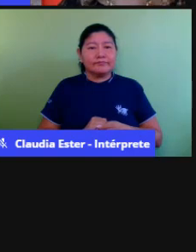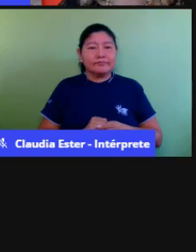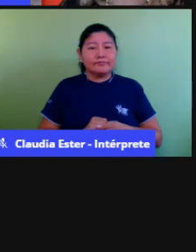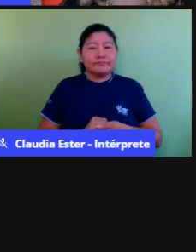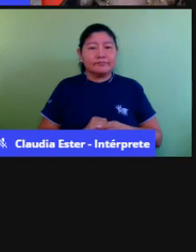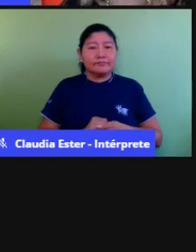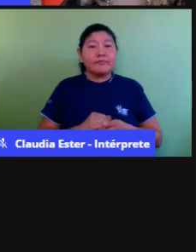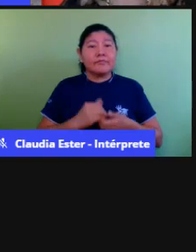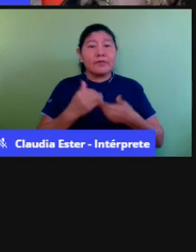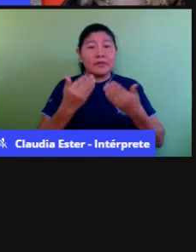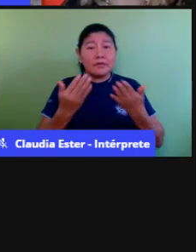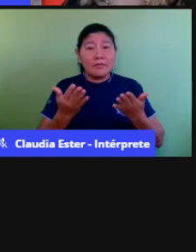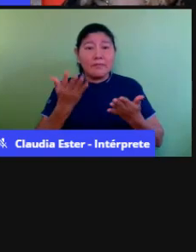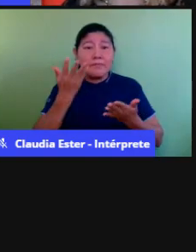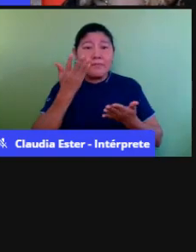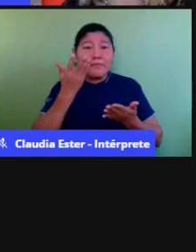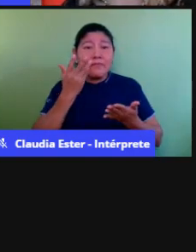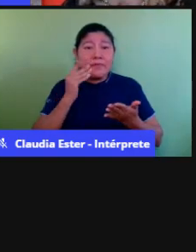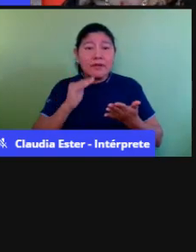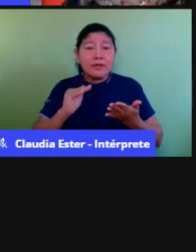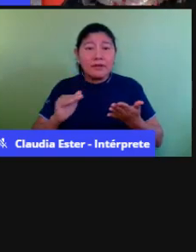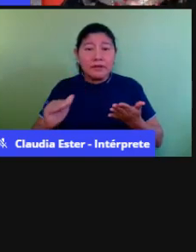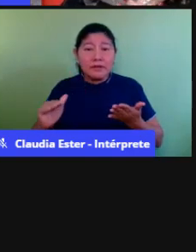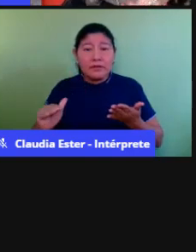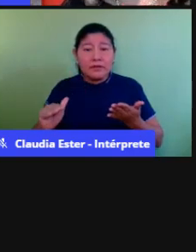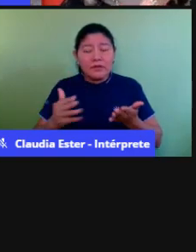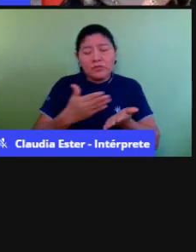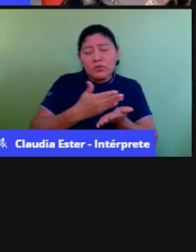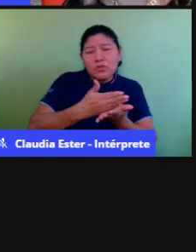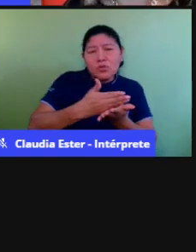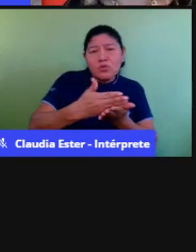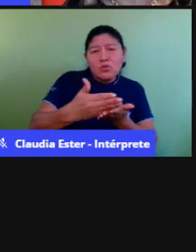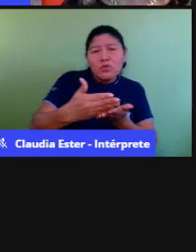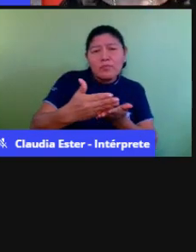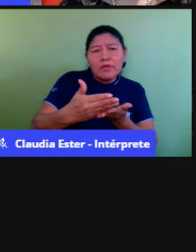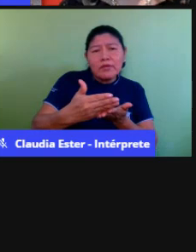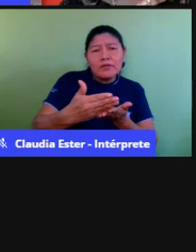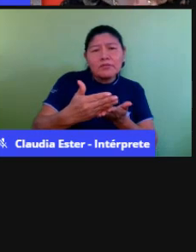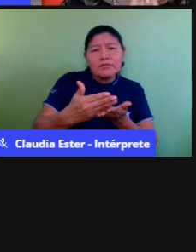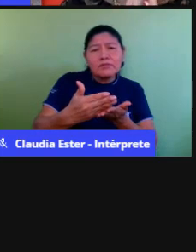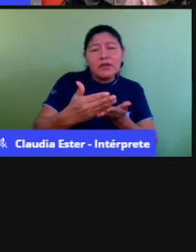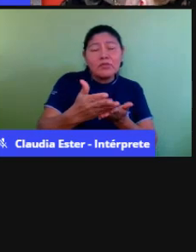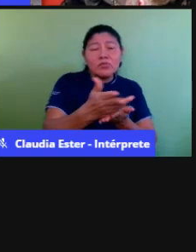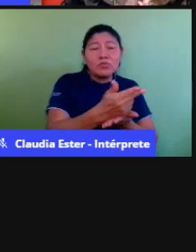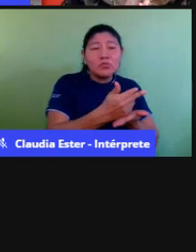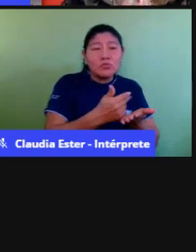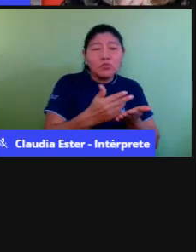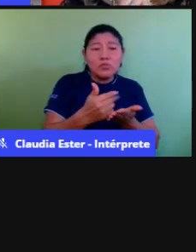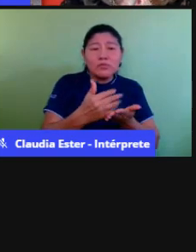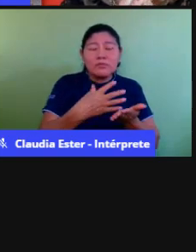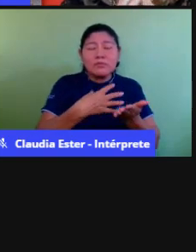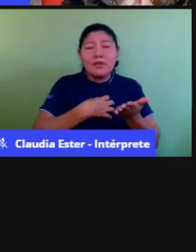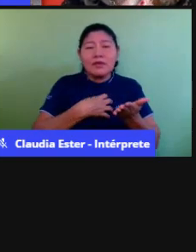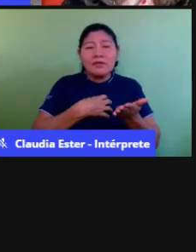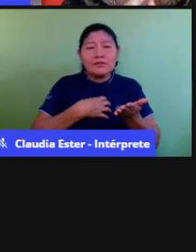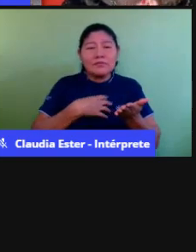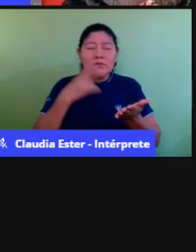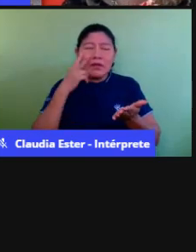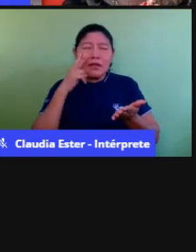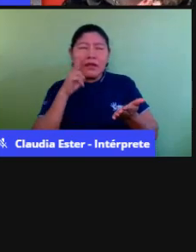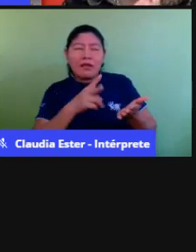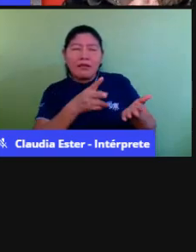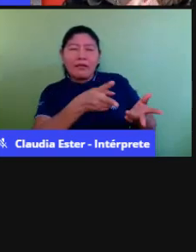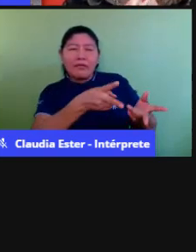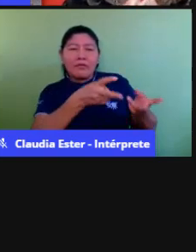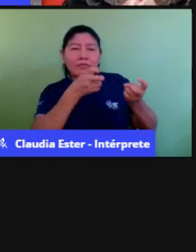Para a criança, o desenho inicia-se pelo simples prazer do gesto. Começa a desenhar imitando o gesto do